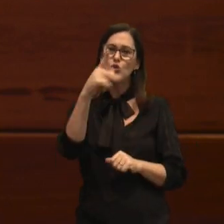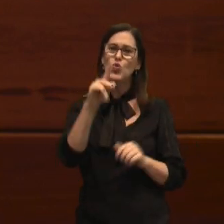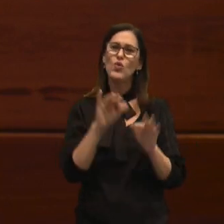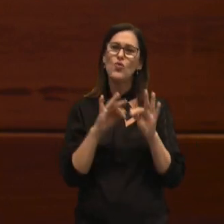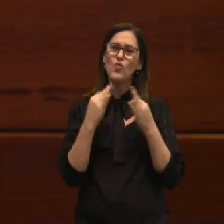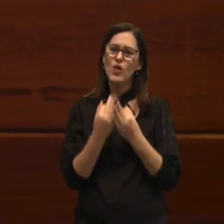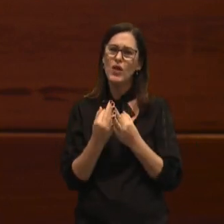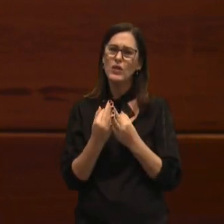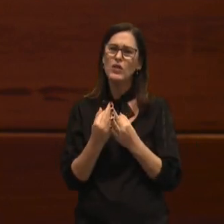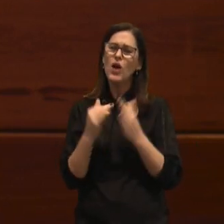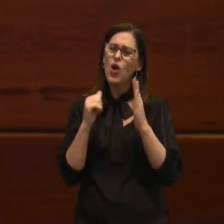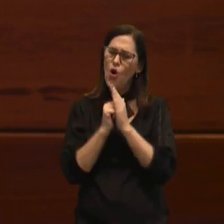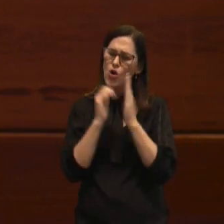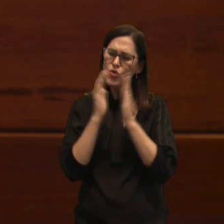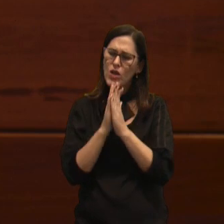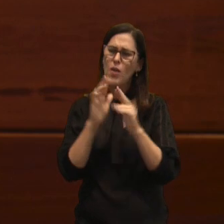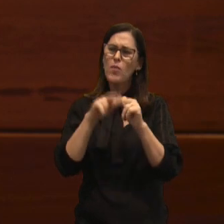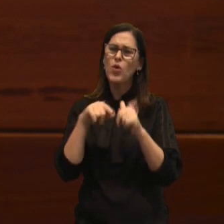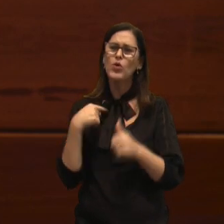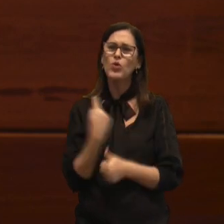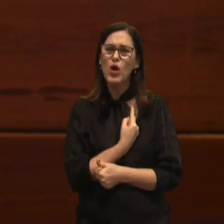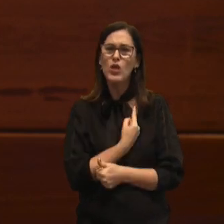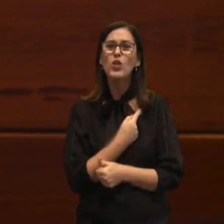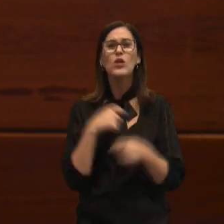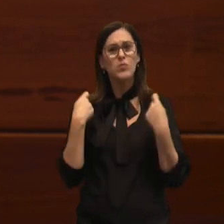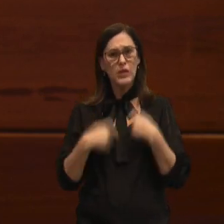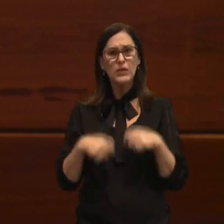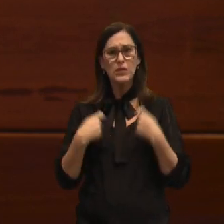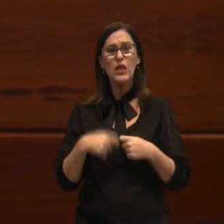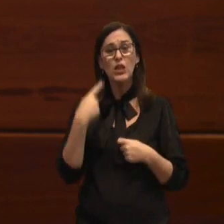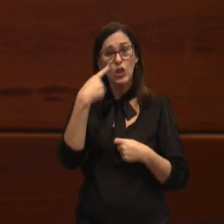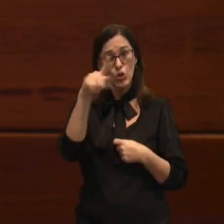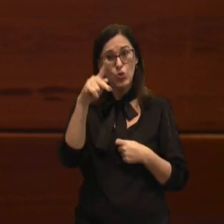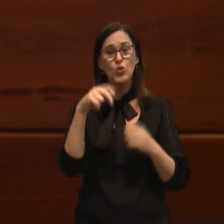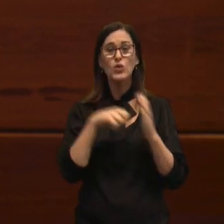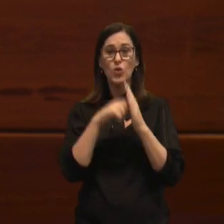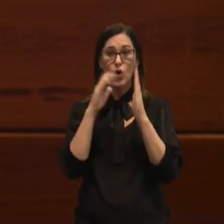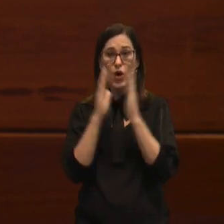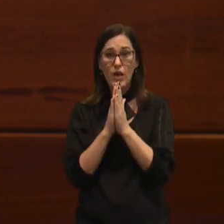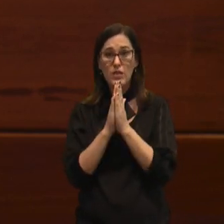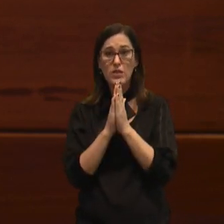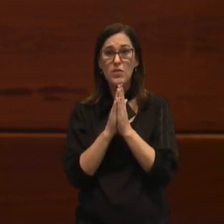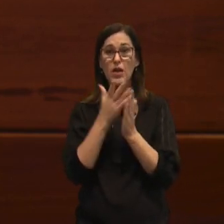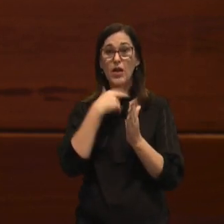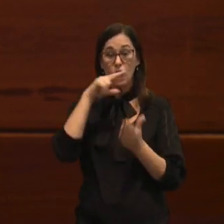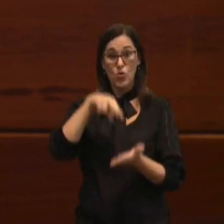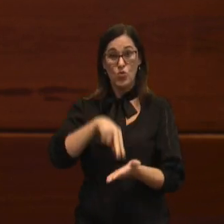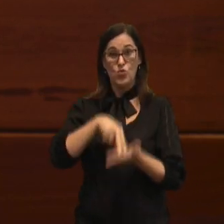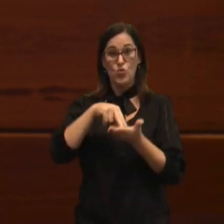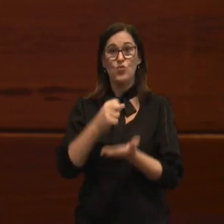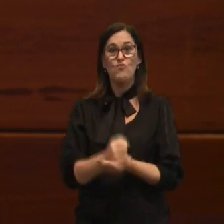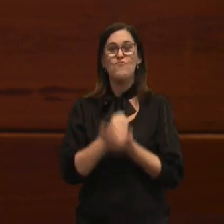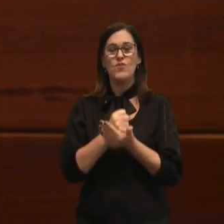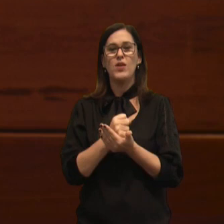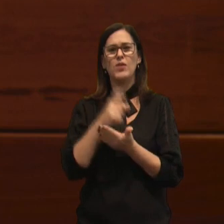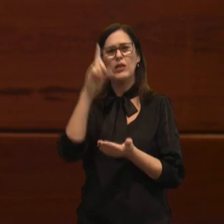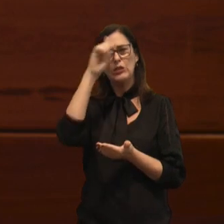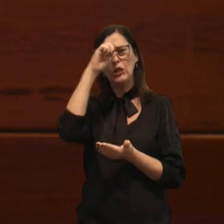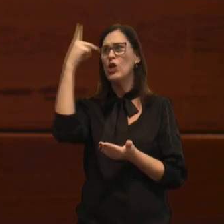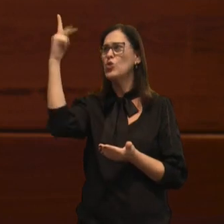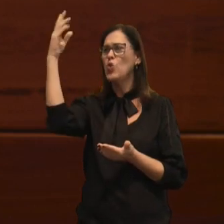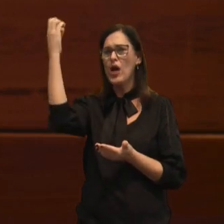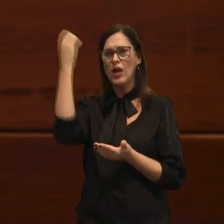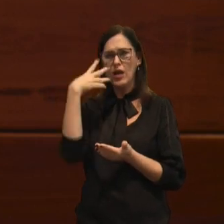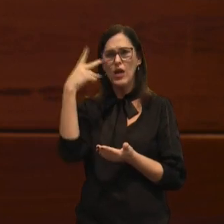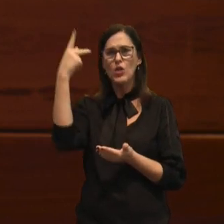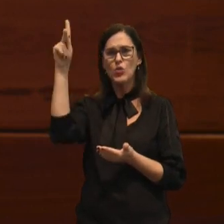família, continue orando por nós. Nós precisamos das suas orações para que o Senhor nos sustente a cada dia com a sua graça